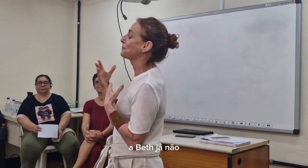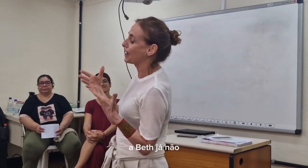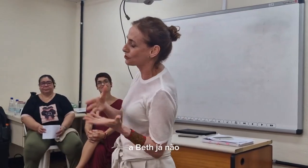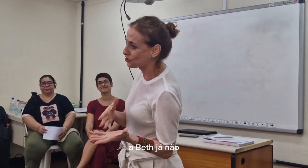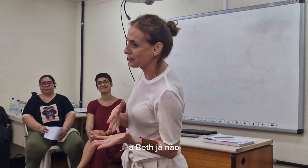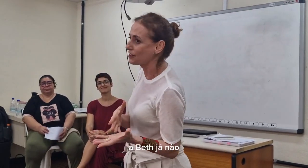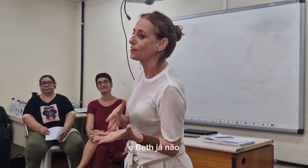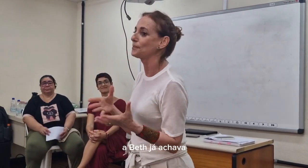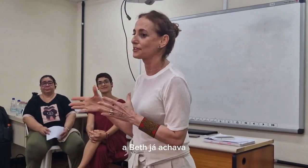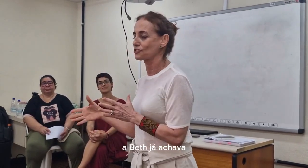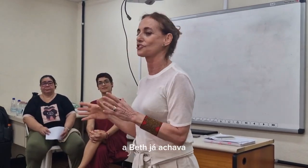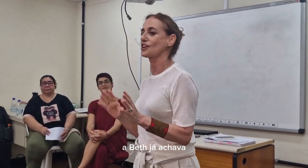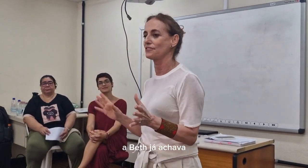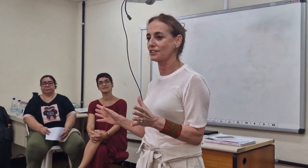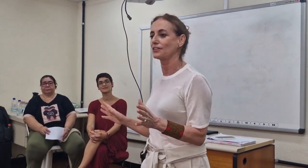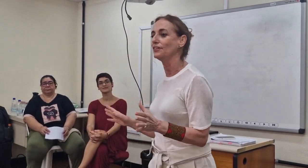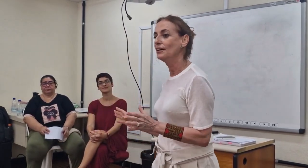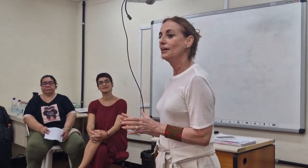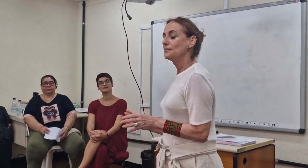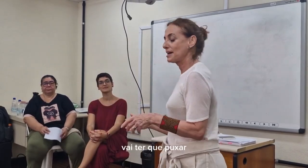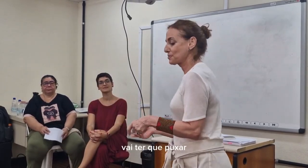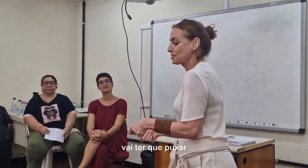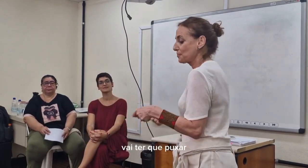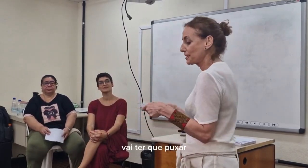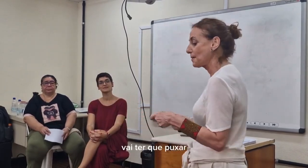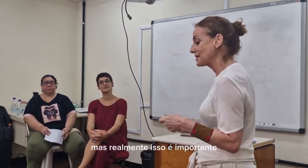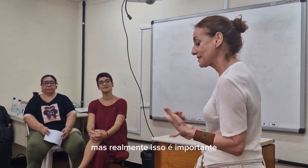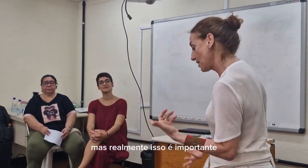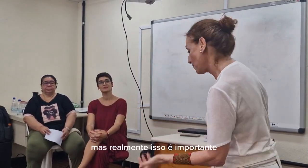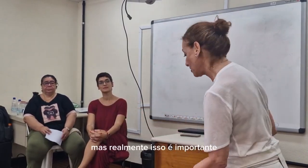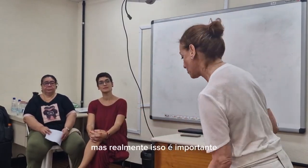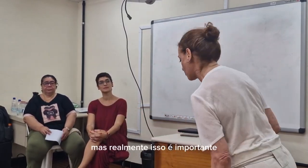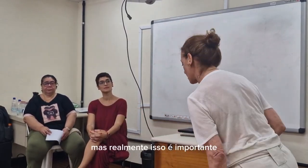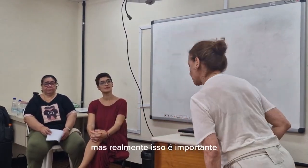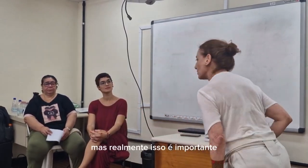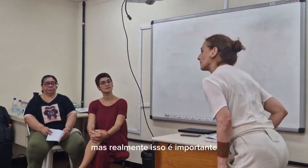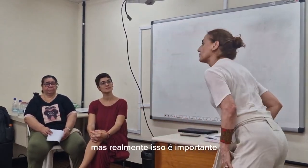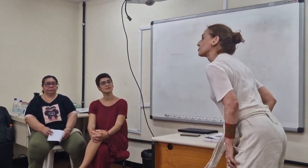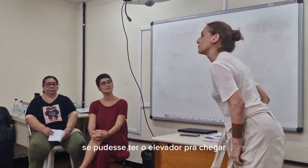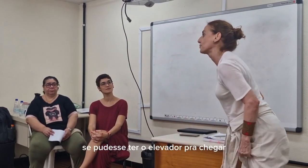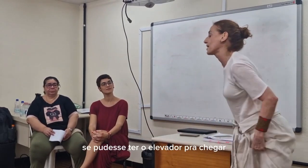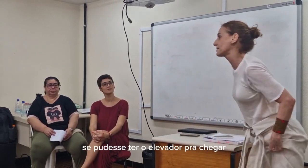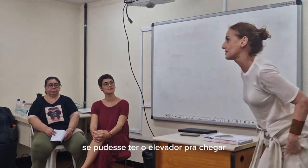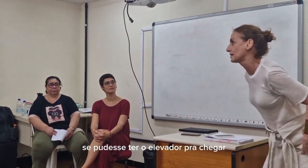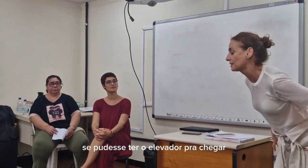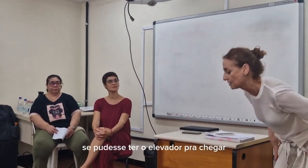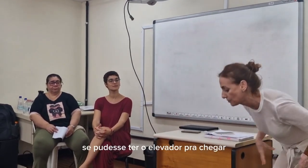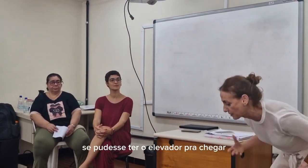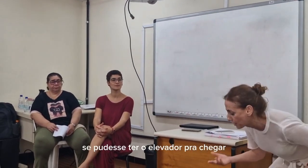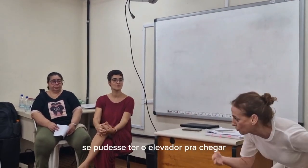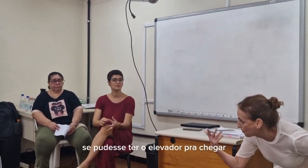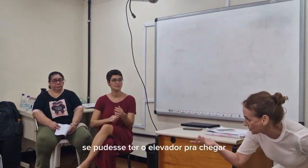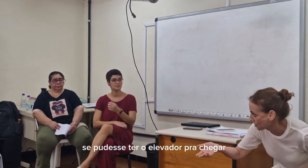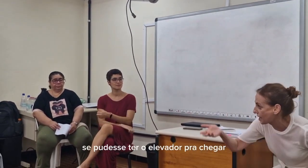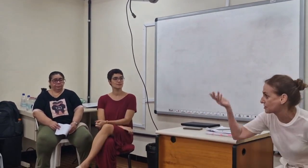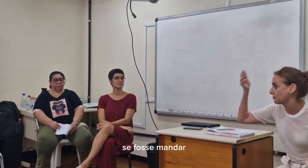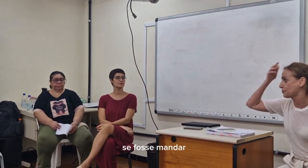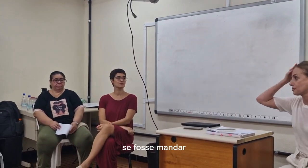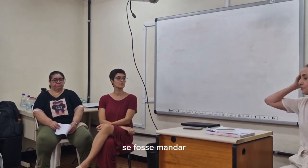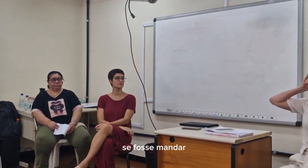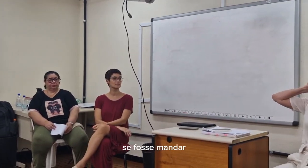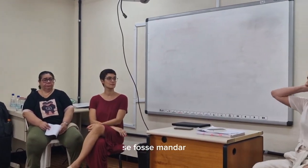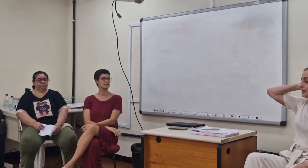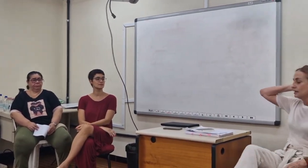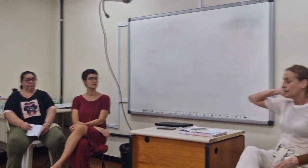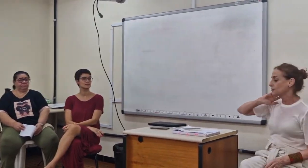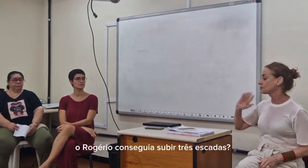Para ele, a Beth já não, a Beth já achava que não. Mas deixa eu contar, mas realmente isso é importante, que pudesse ter um elevador para chegar, se